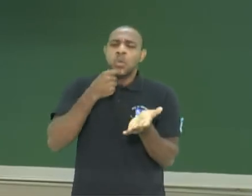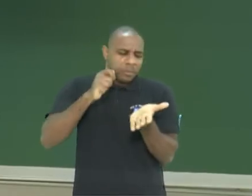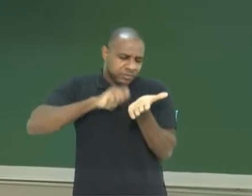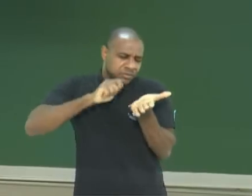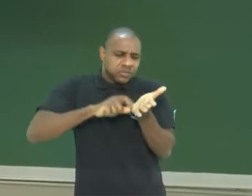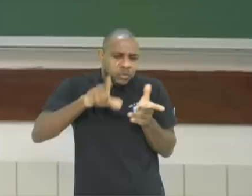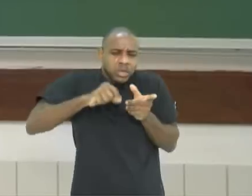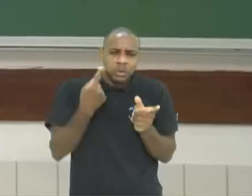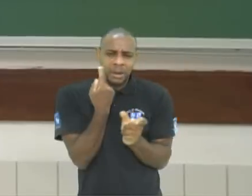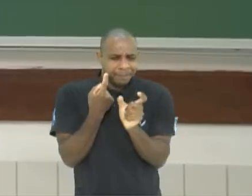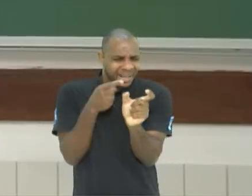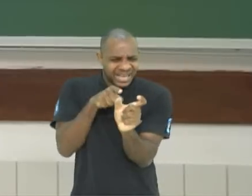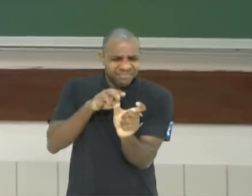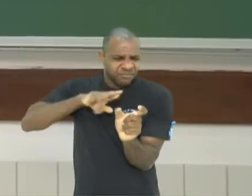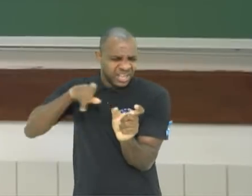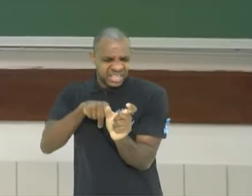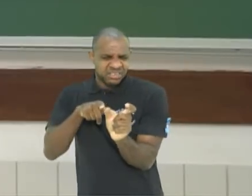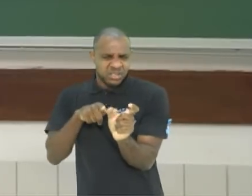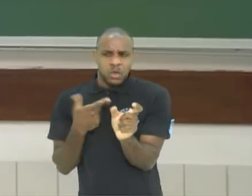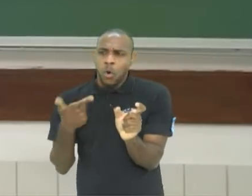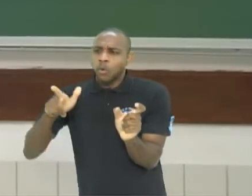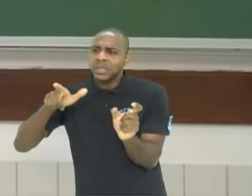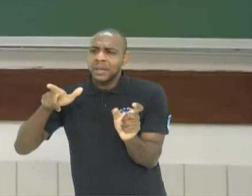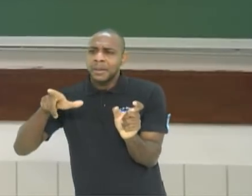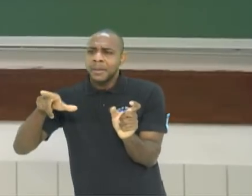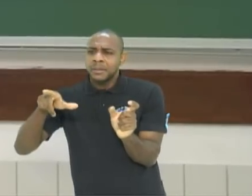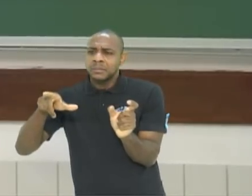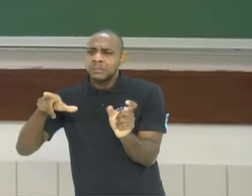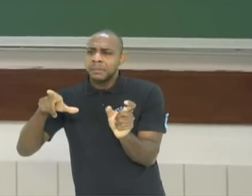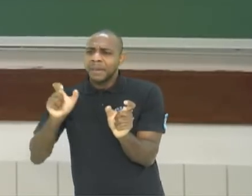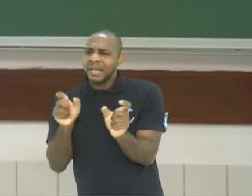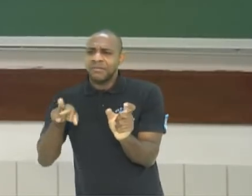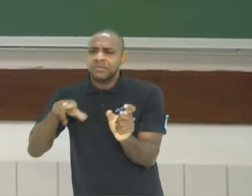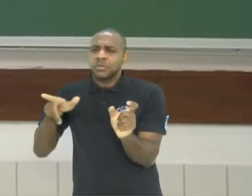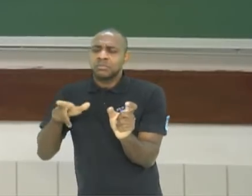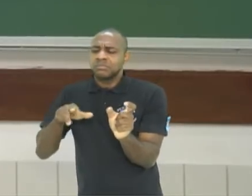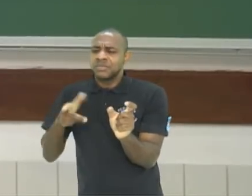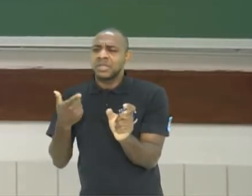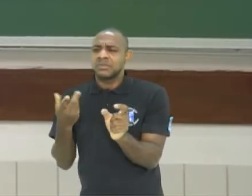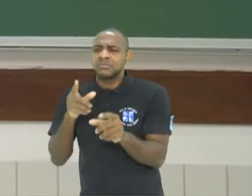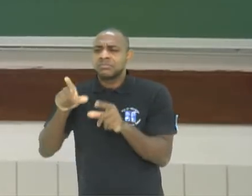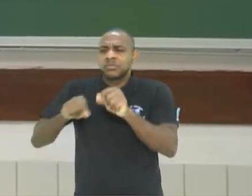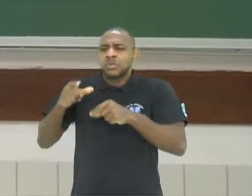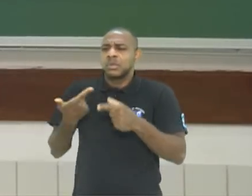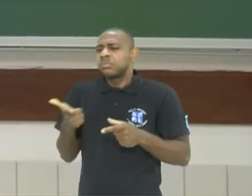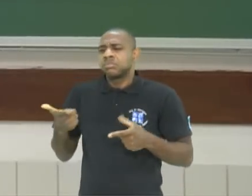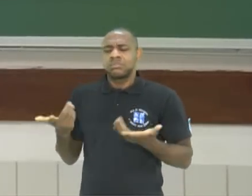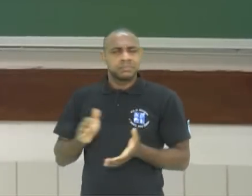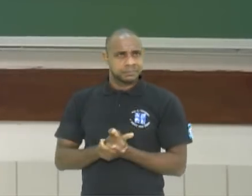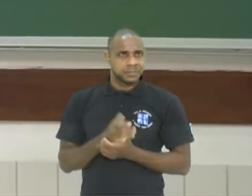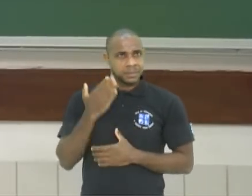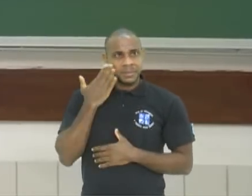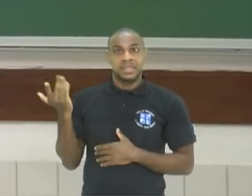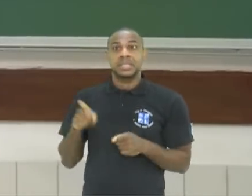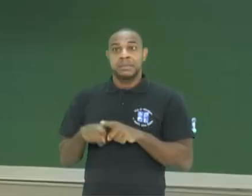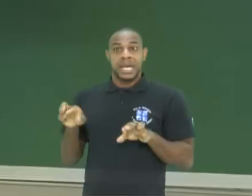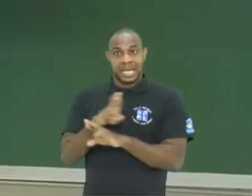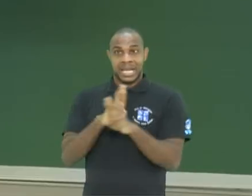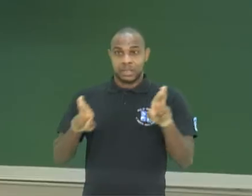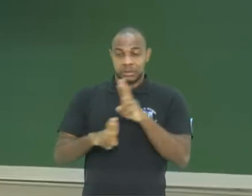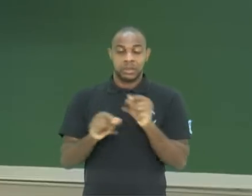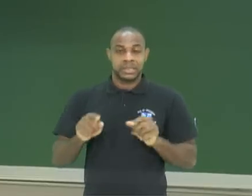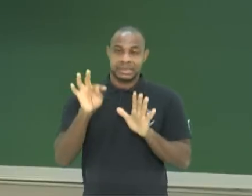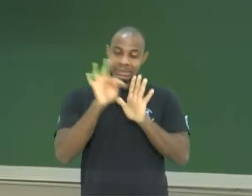e não escolheu uma outra palavra? Então, a gente vai pensar sobre isso também. E relacionar textos de mesma